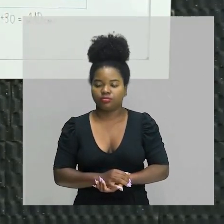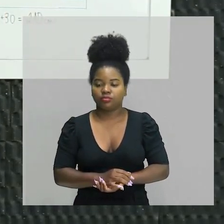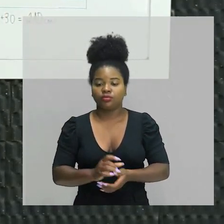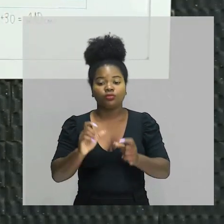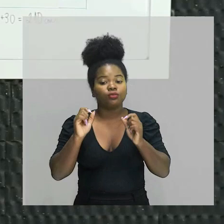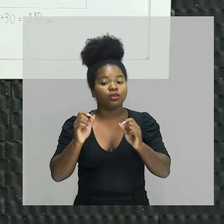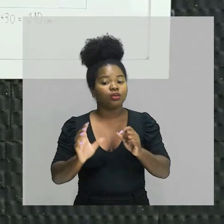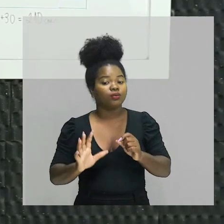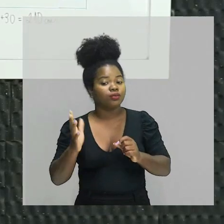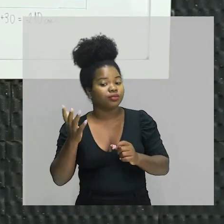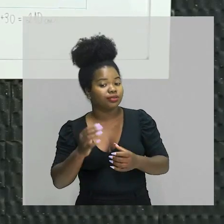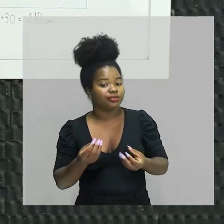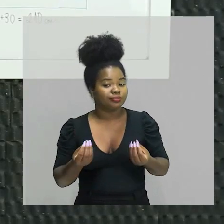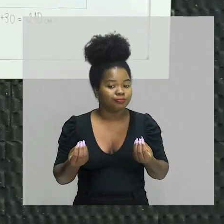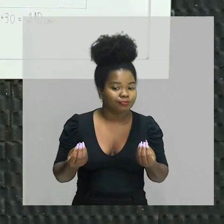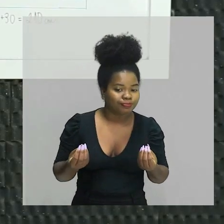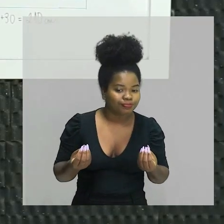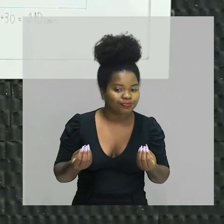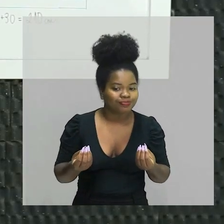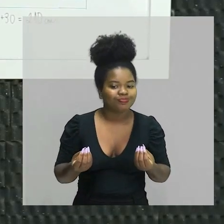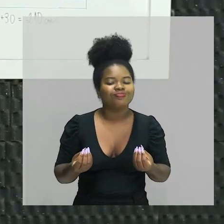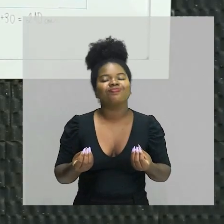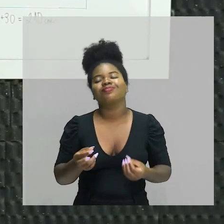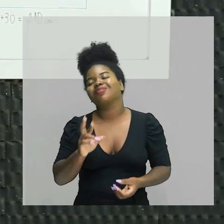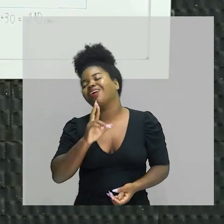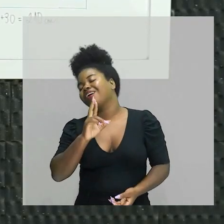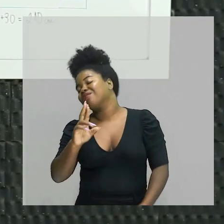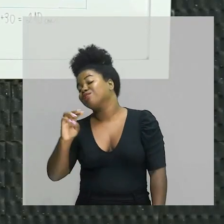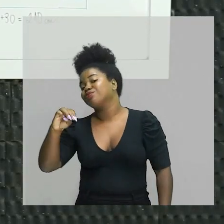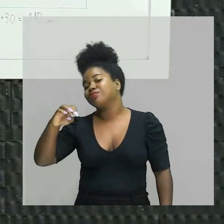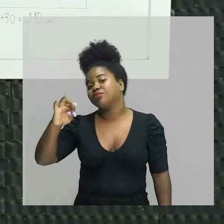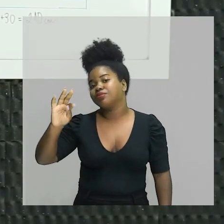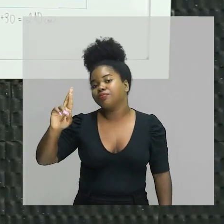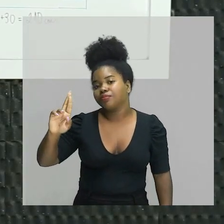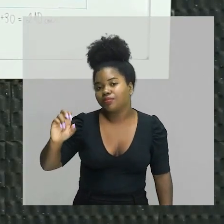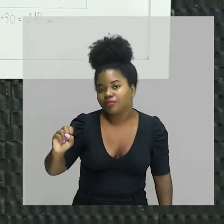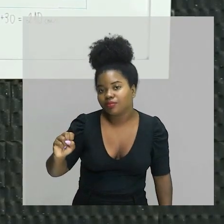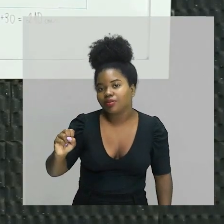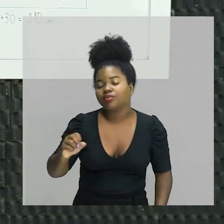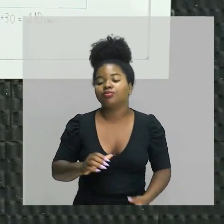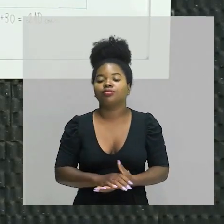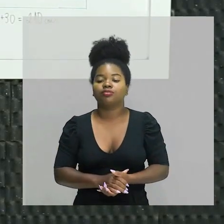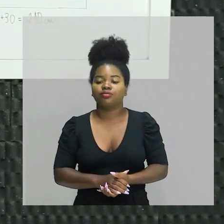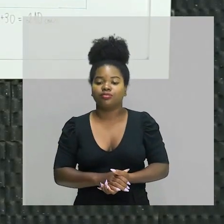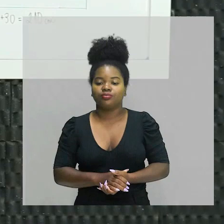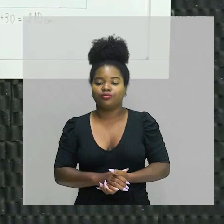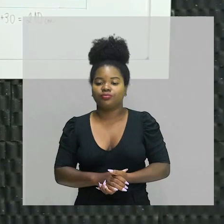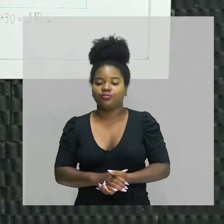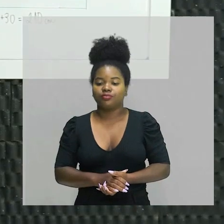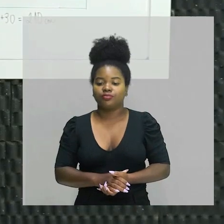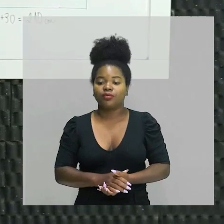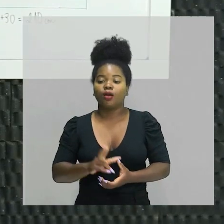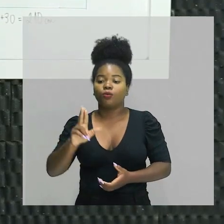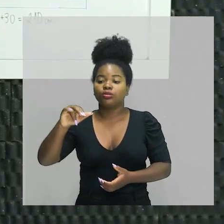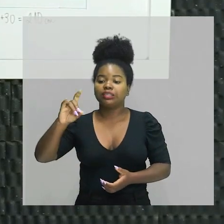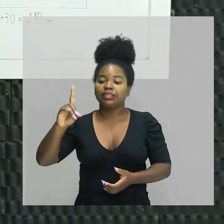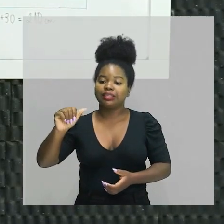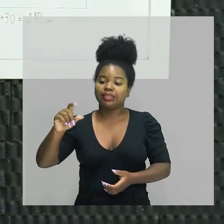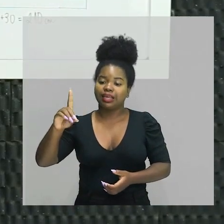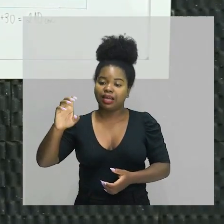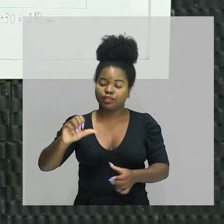Acontece que, galera, o que acontece é que ele quer a resposta em metros. Unidade de medida, saber